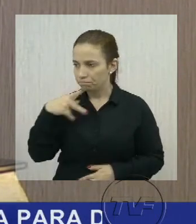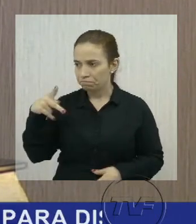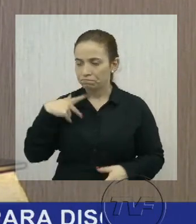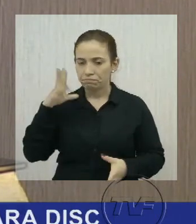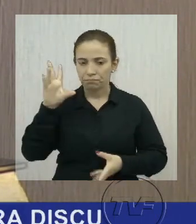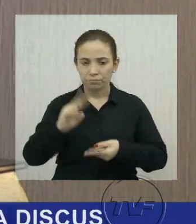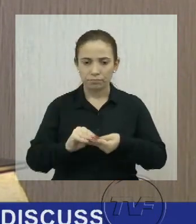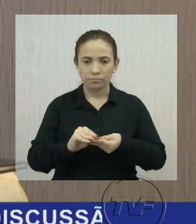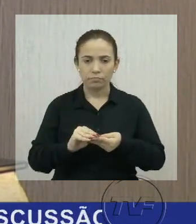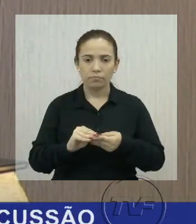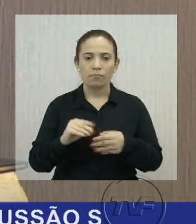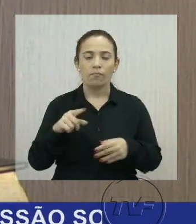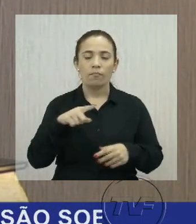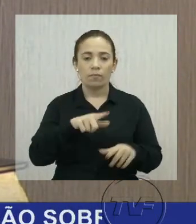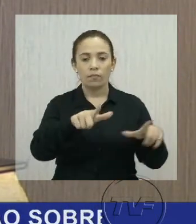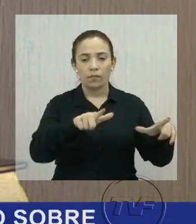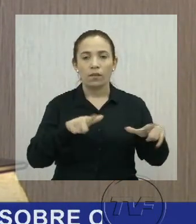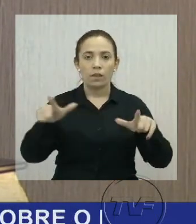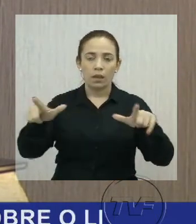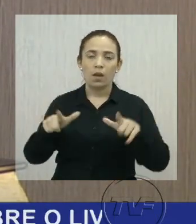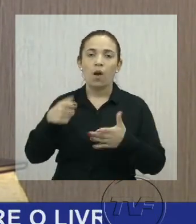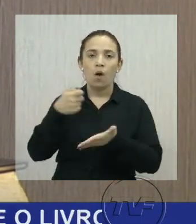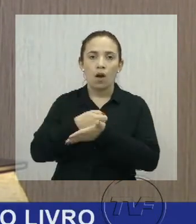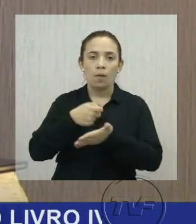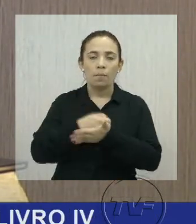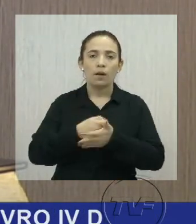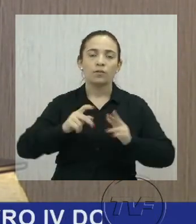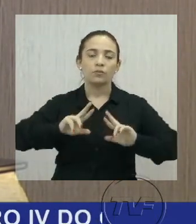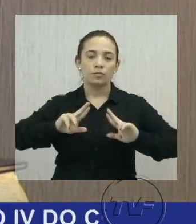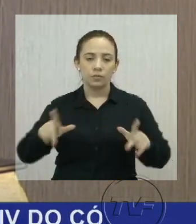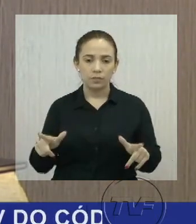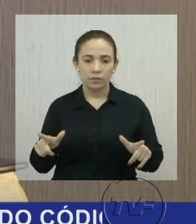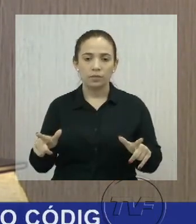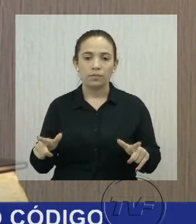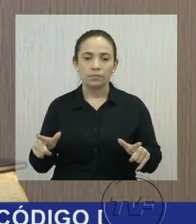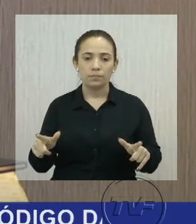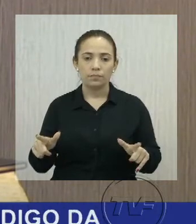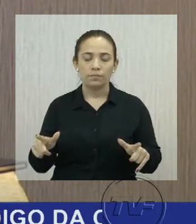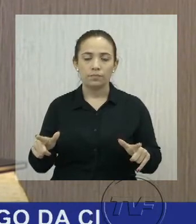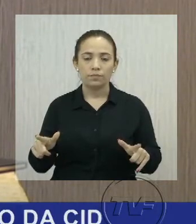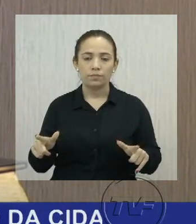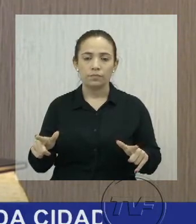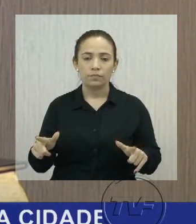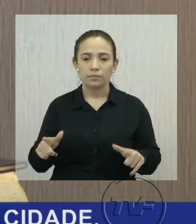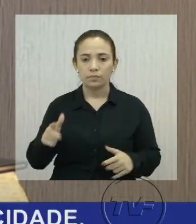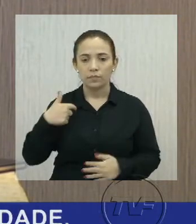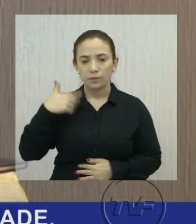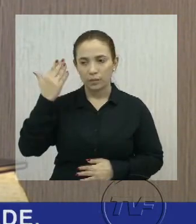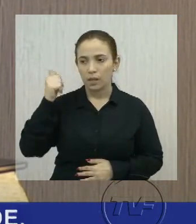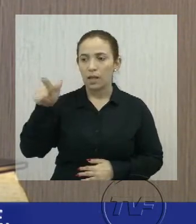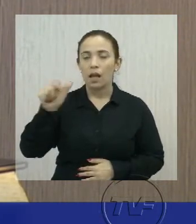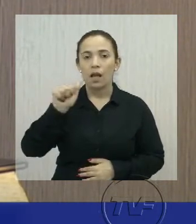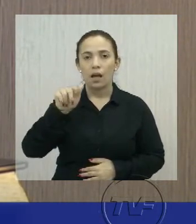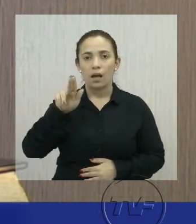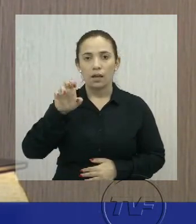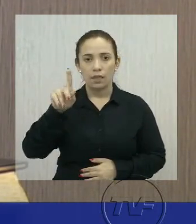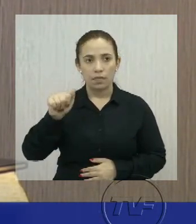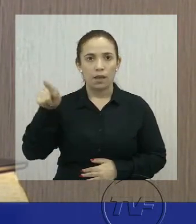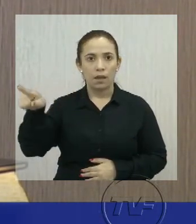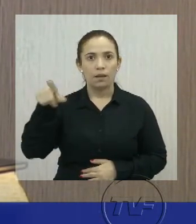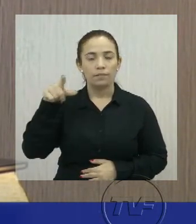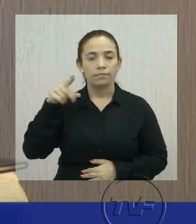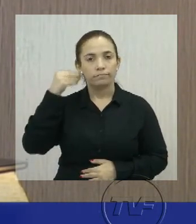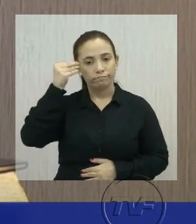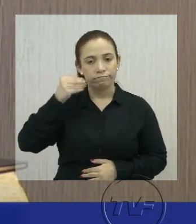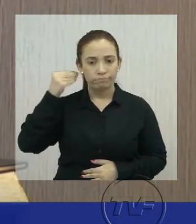um, além de ser uma exigência diferente, um processo diferente, e eu sei que a Águeda é fã desse tema, porque ela se esforça em simplificar, e é por isso que eu